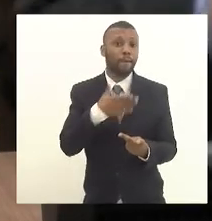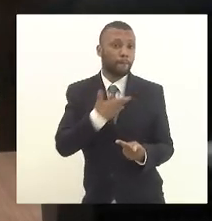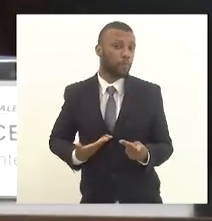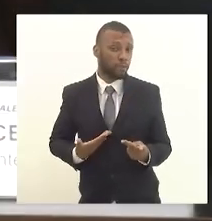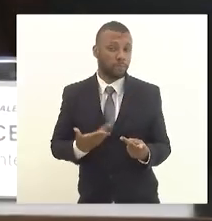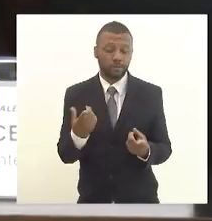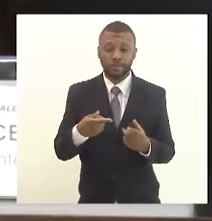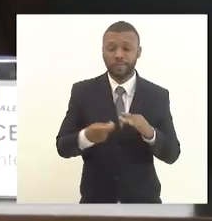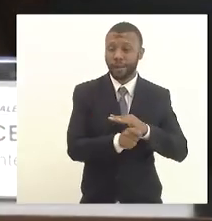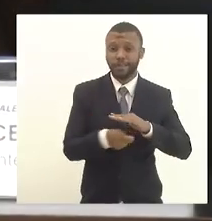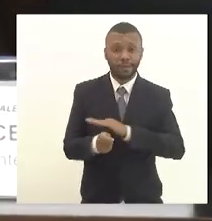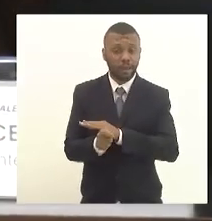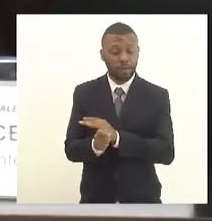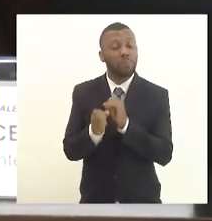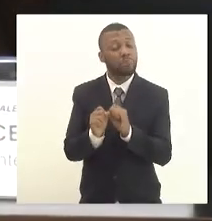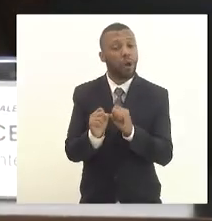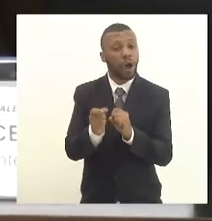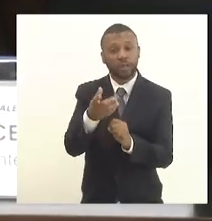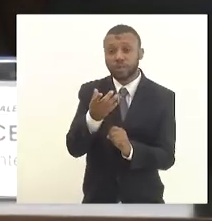nós podemos ter